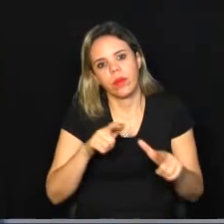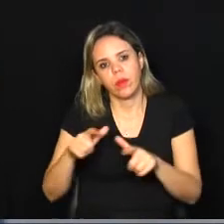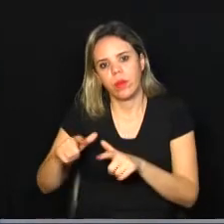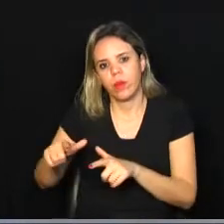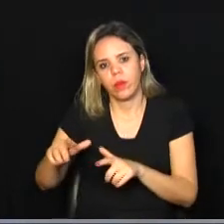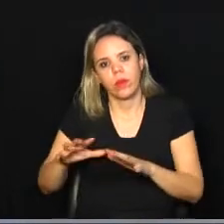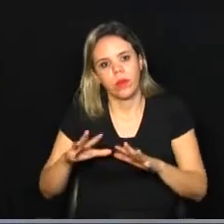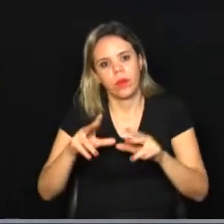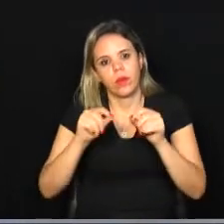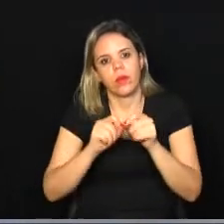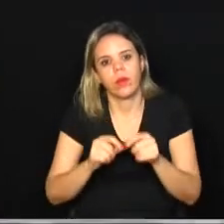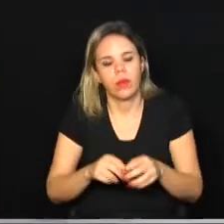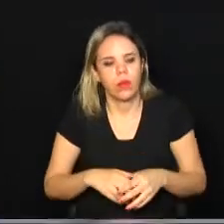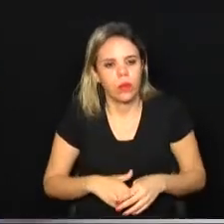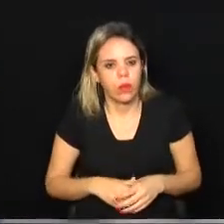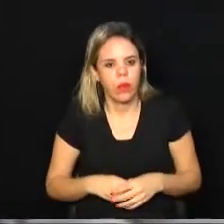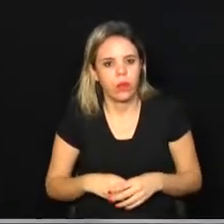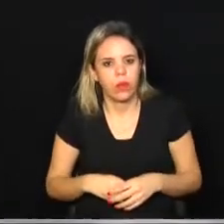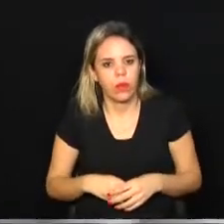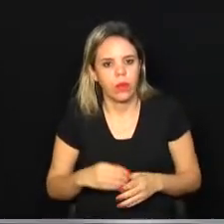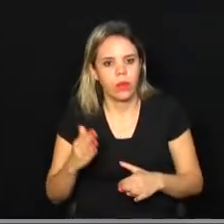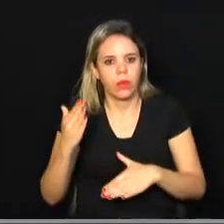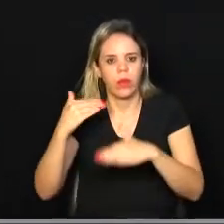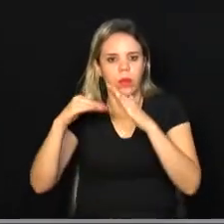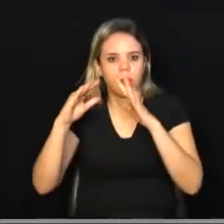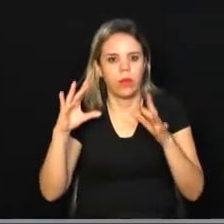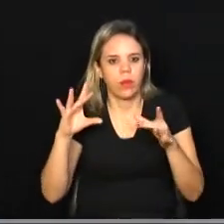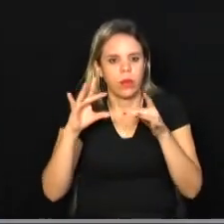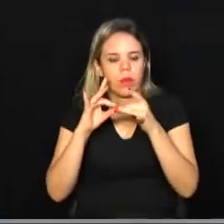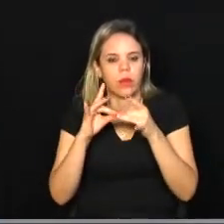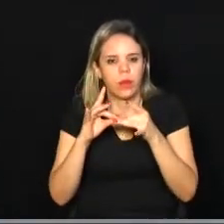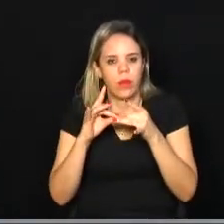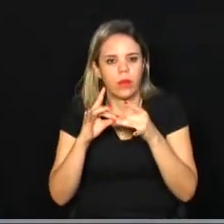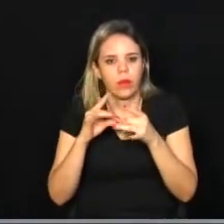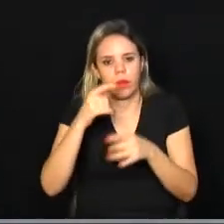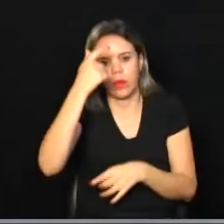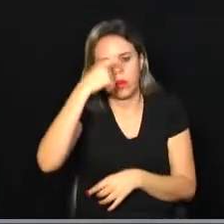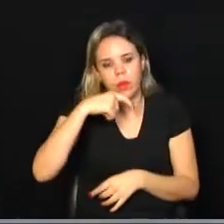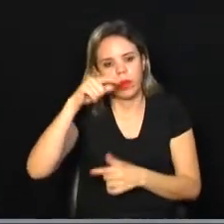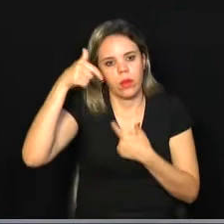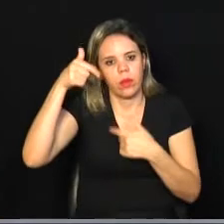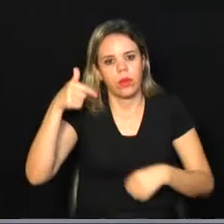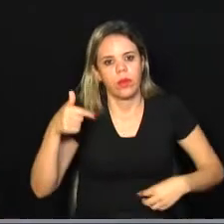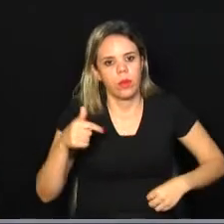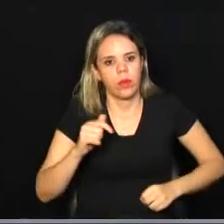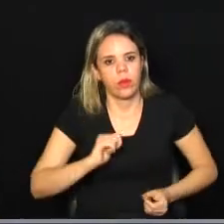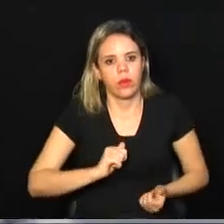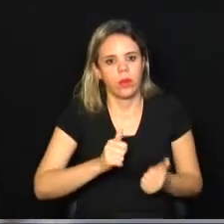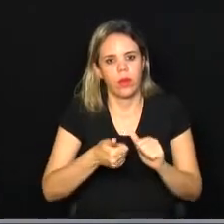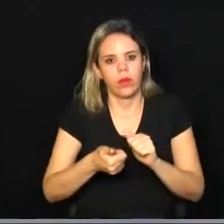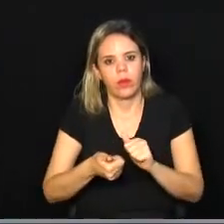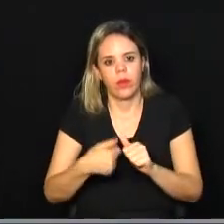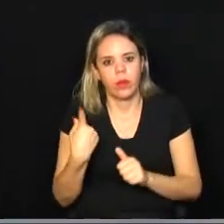E tudo isso, além, somado à personalidade do atleta, a gente leva em